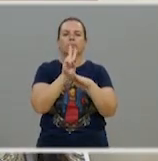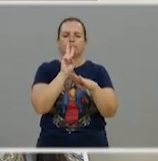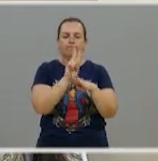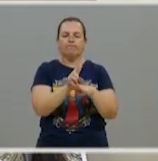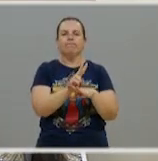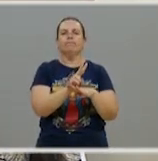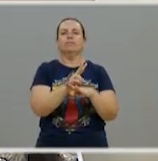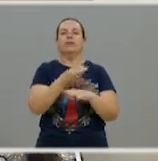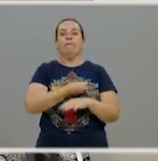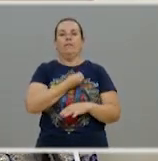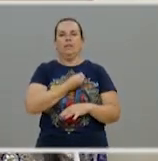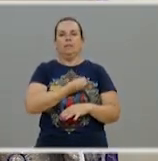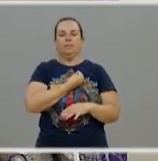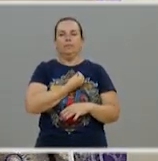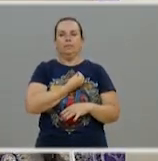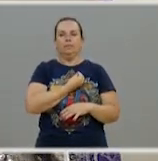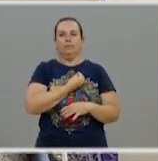Bom,